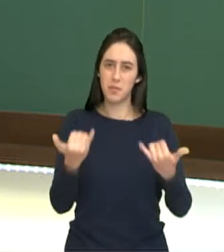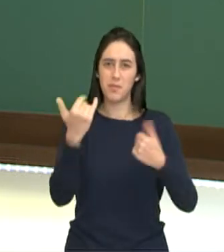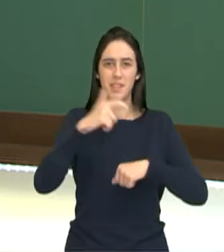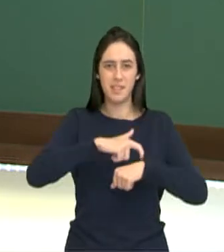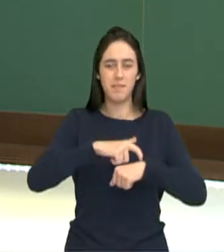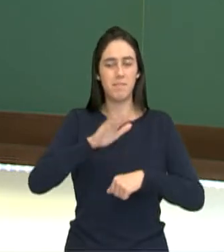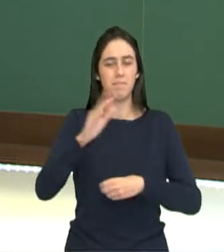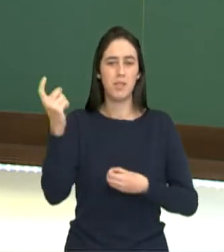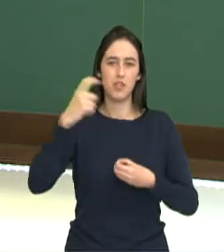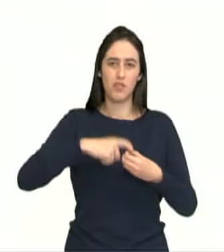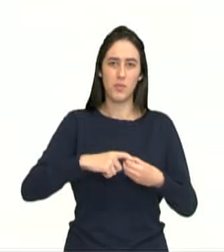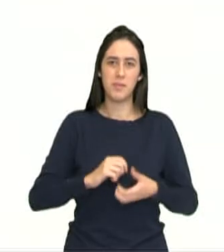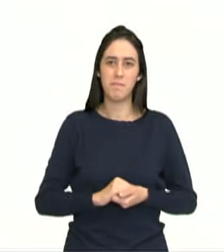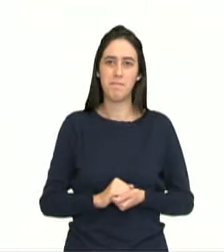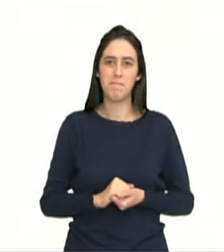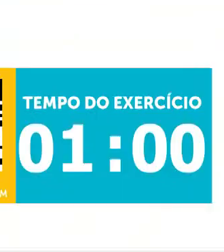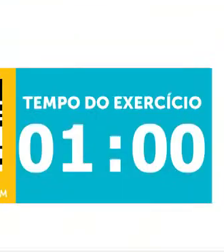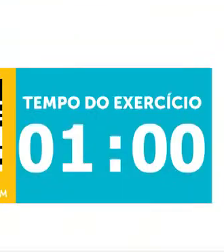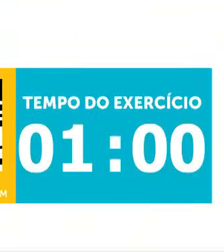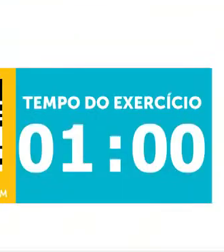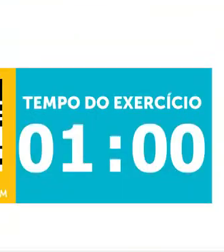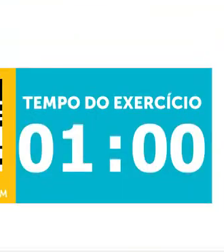questões e logo mais a gente volta.